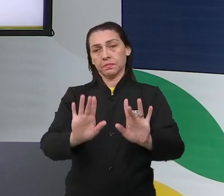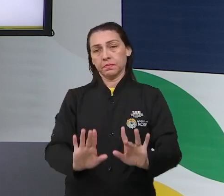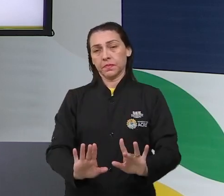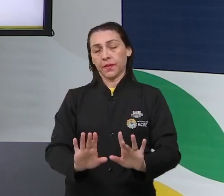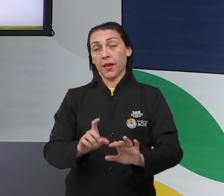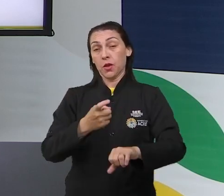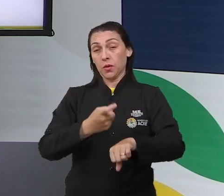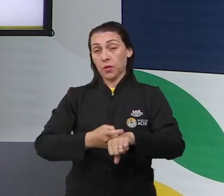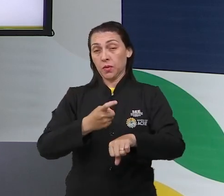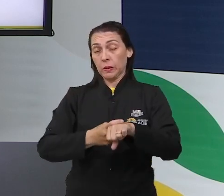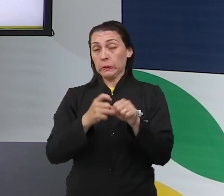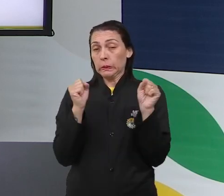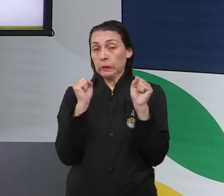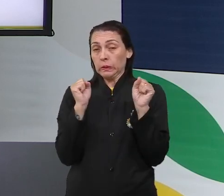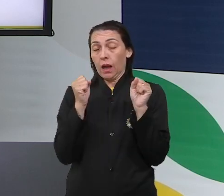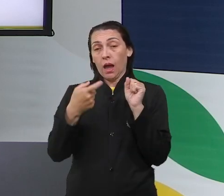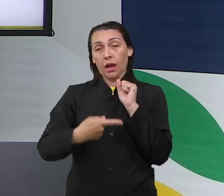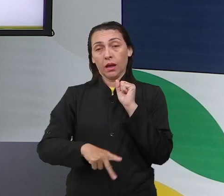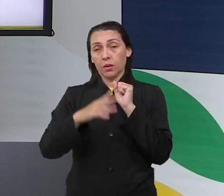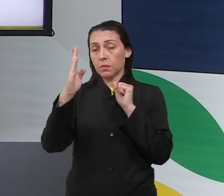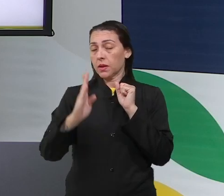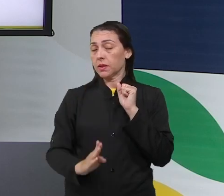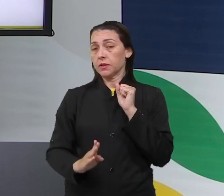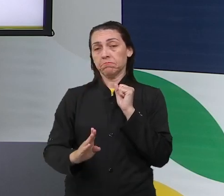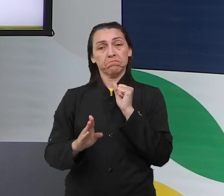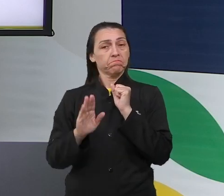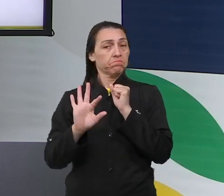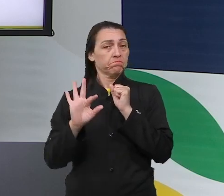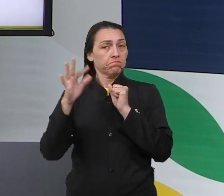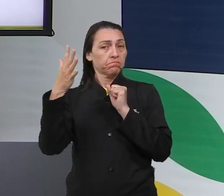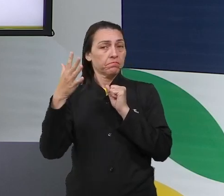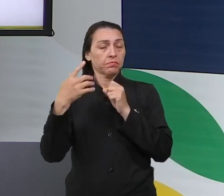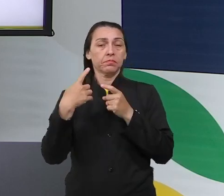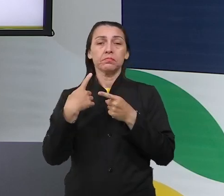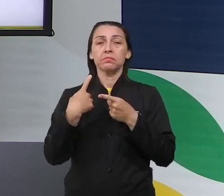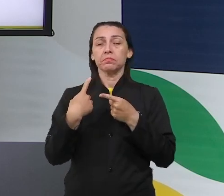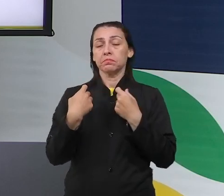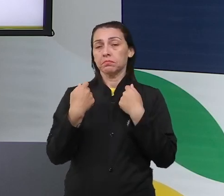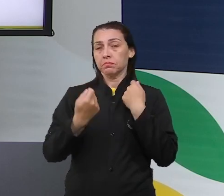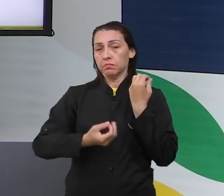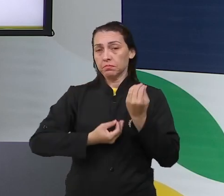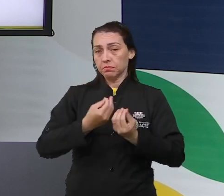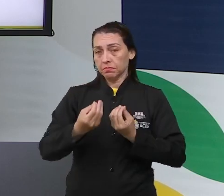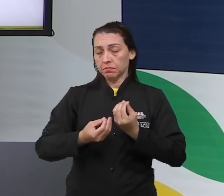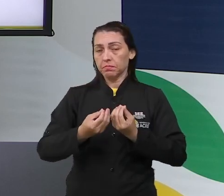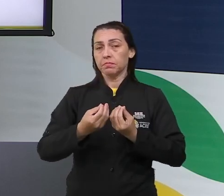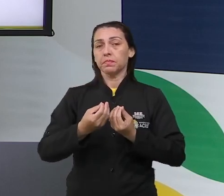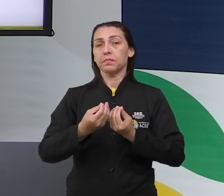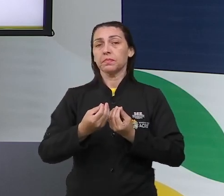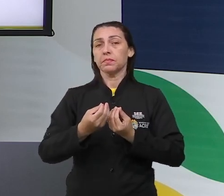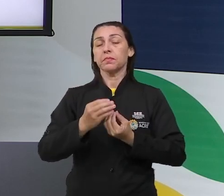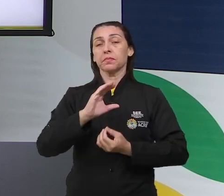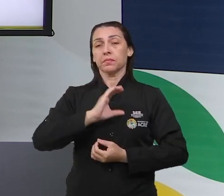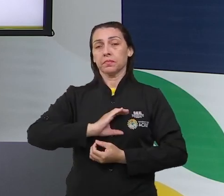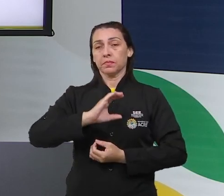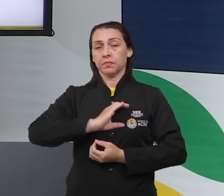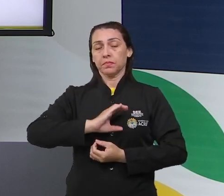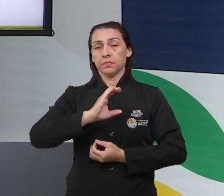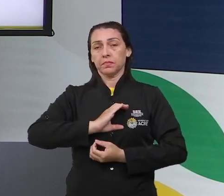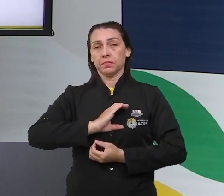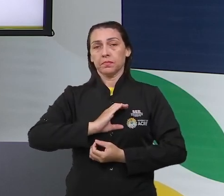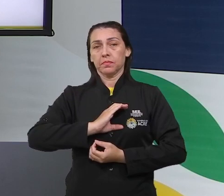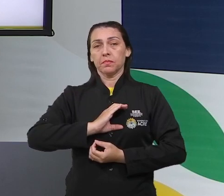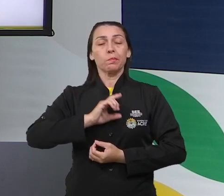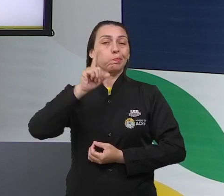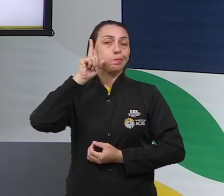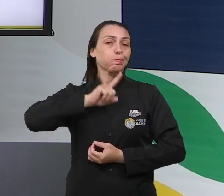muito gelo. Aqui no Brasil ele não é tão comum, então nós podemos afirmar que no caso do Canadá ou até mesmo